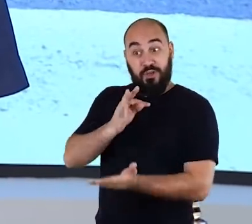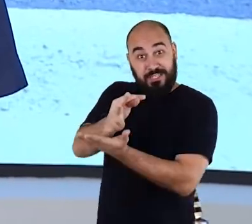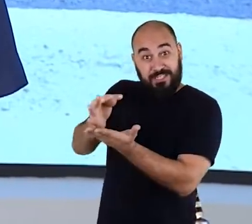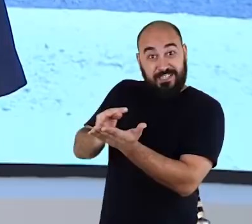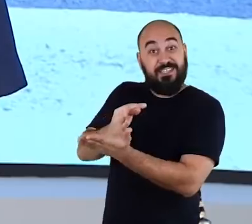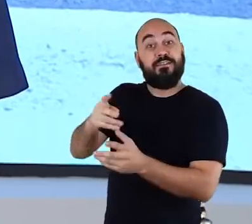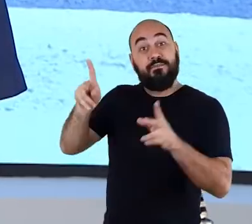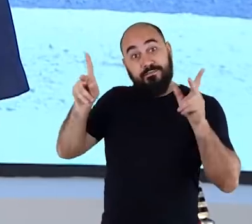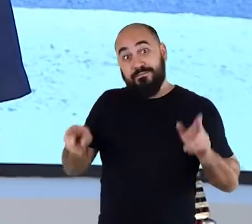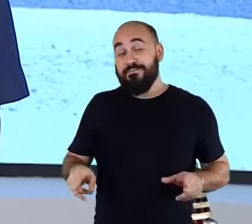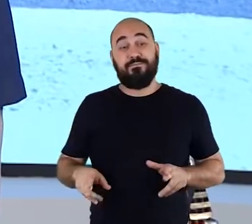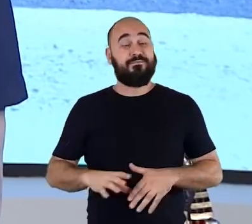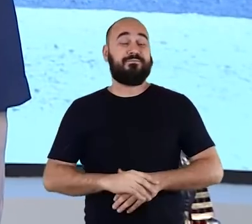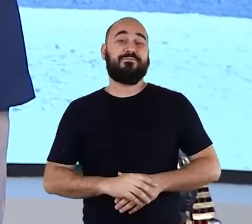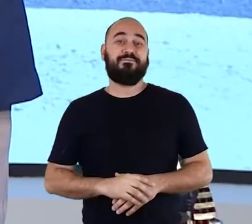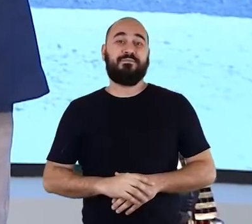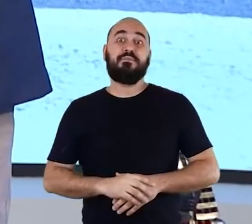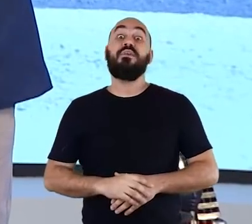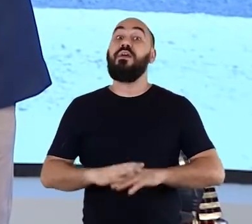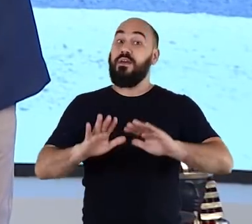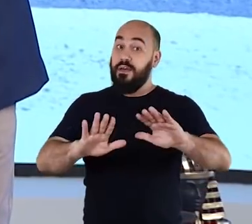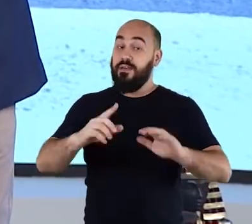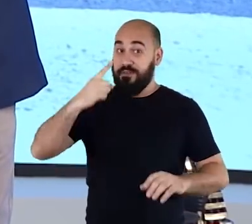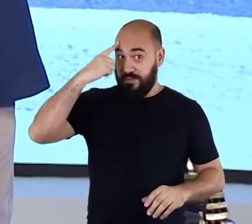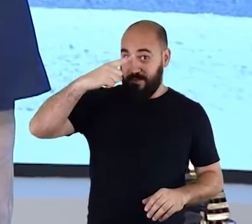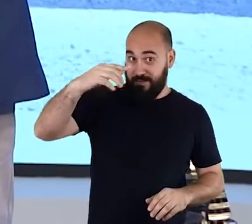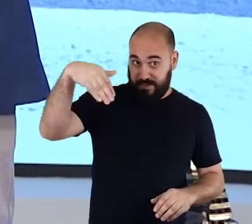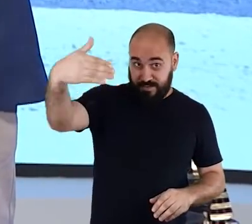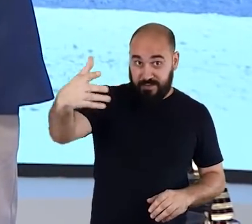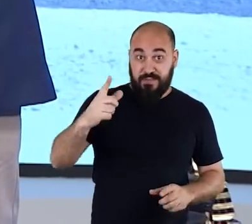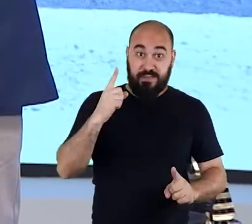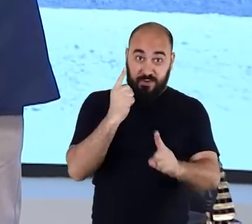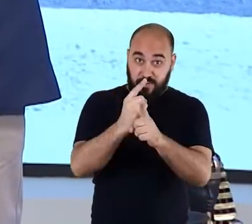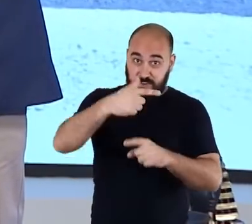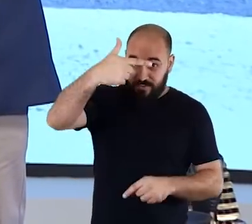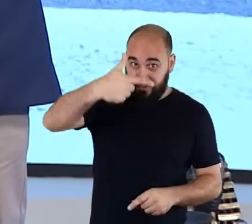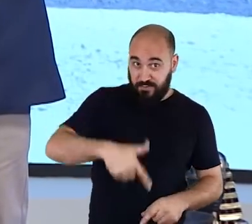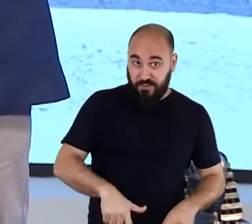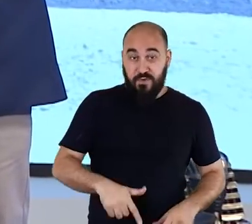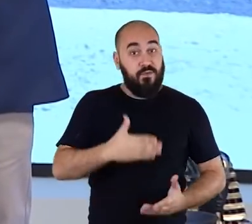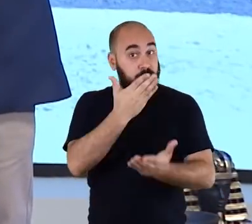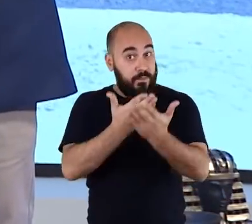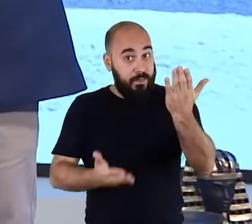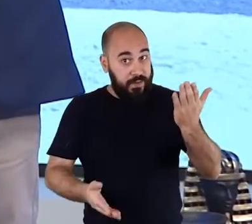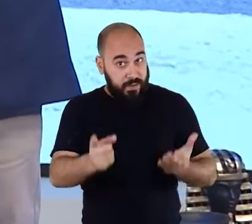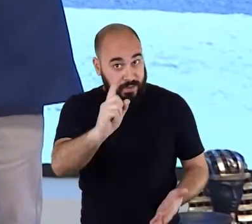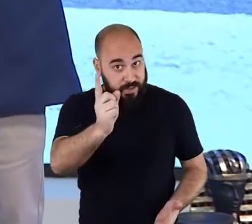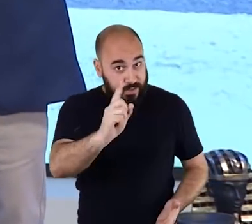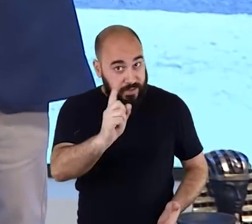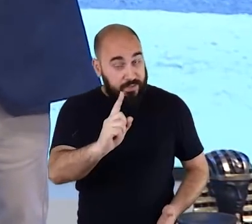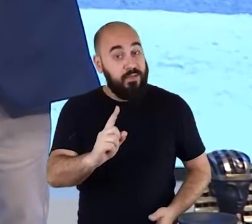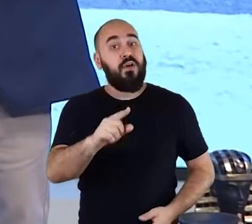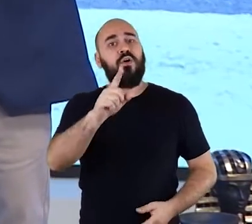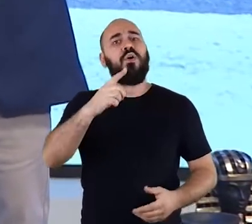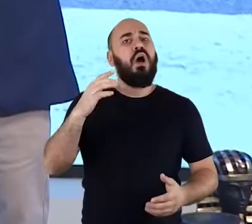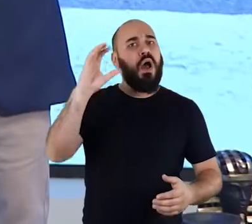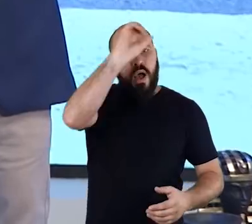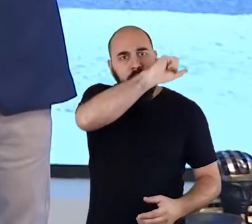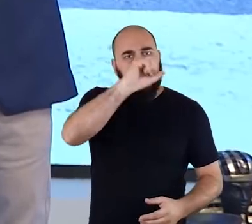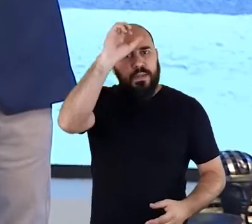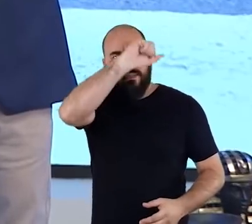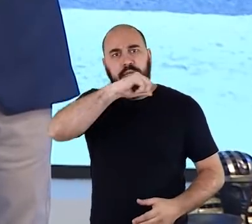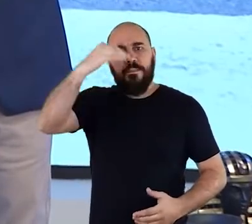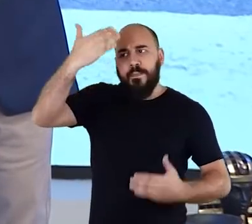novo encontro aqui na TV Novo Tempo. Você não pode perder. Sempre estaremos trabalhando com fatos e descobertas que comprovam